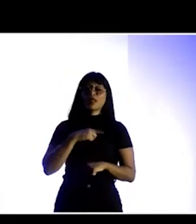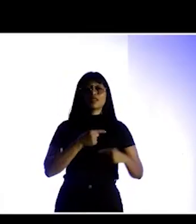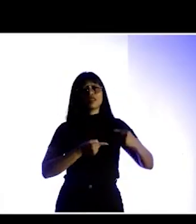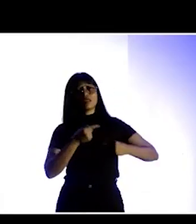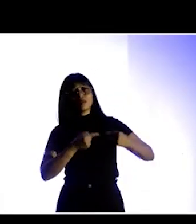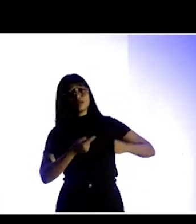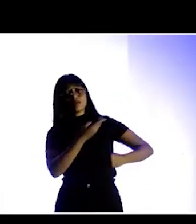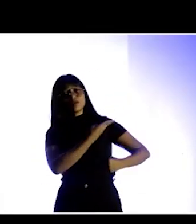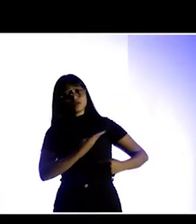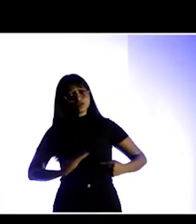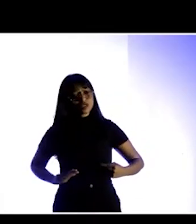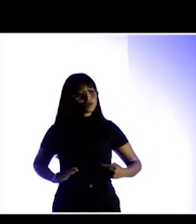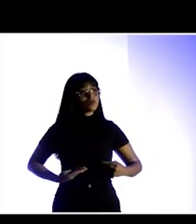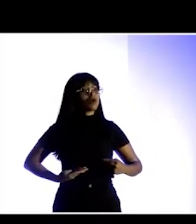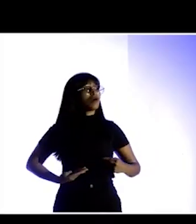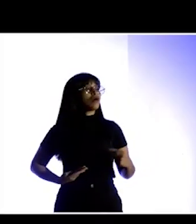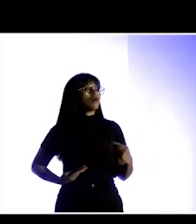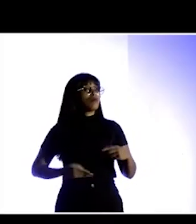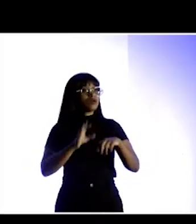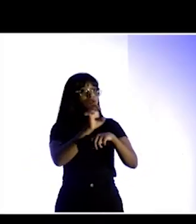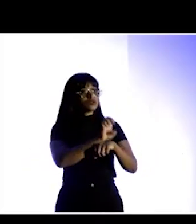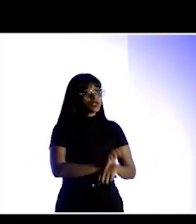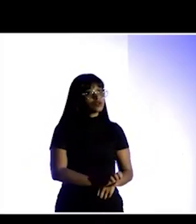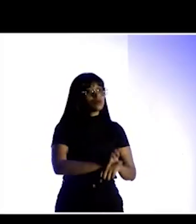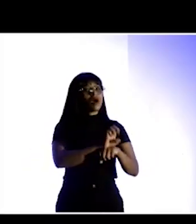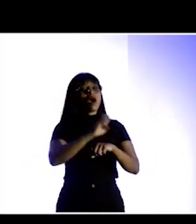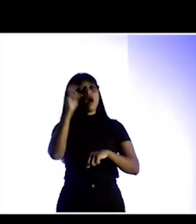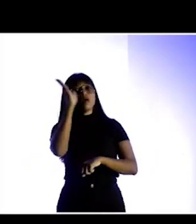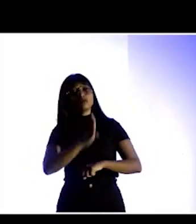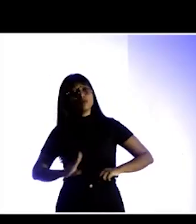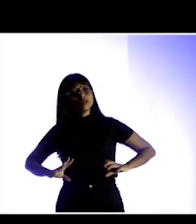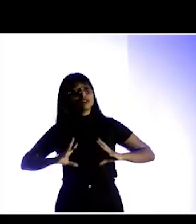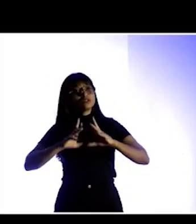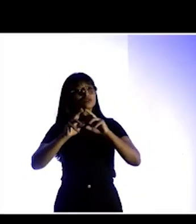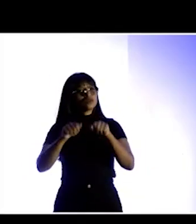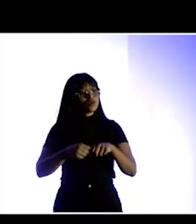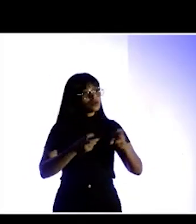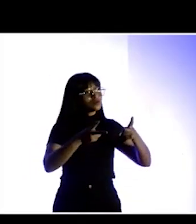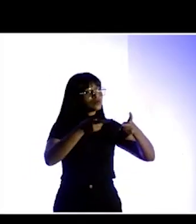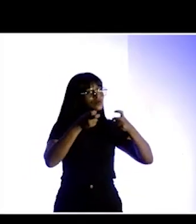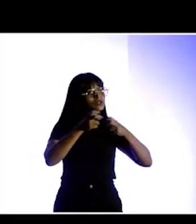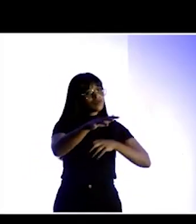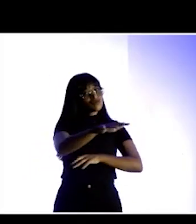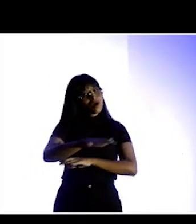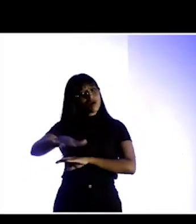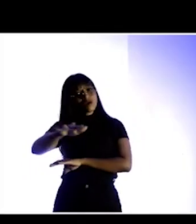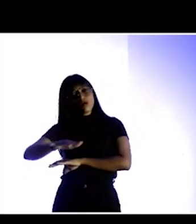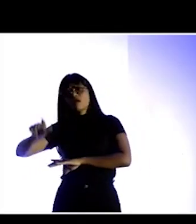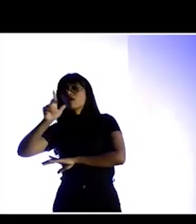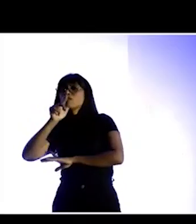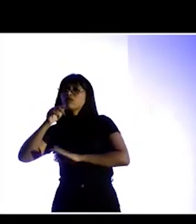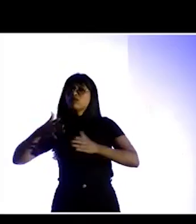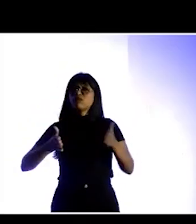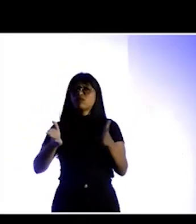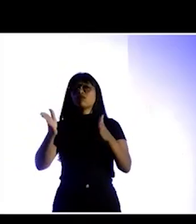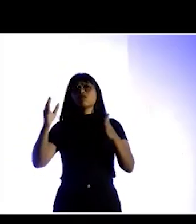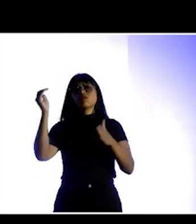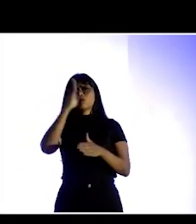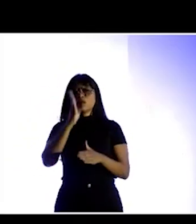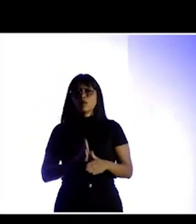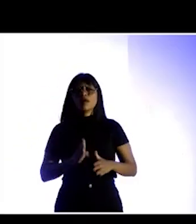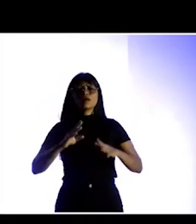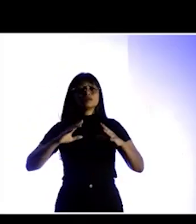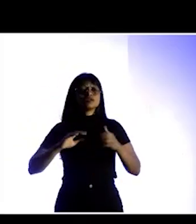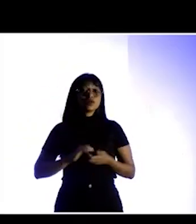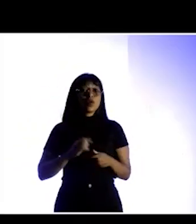estaduais, políticas nacionais, planos de bacias hidrográficas, né? Temos já praticamente não, todos os estados